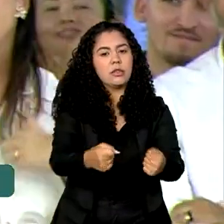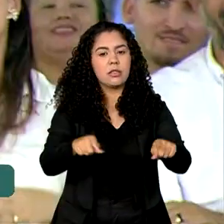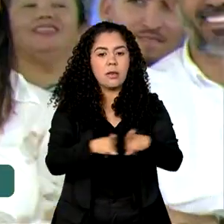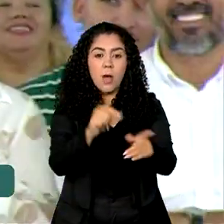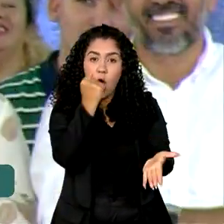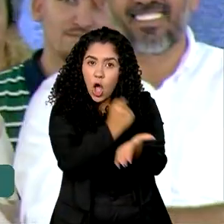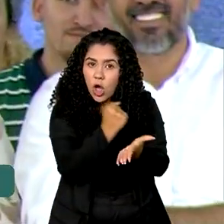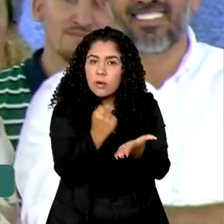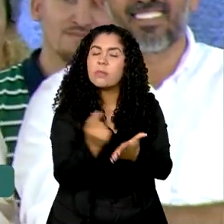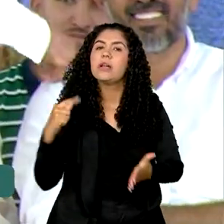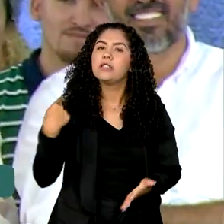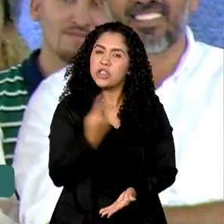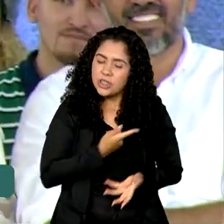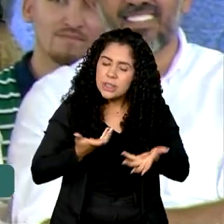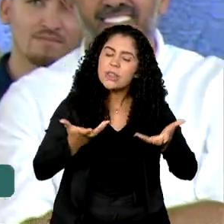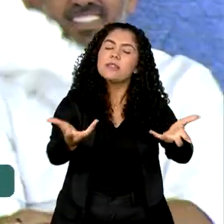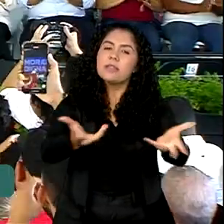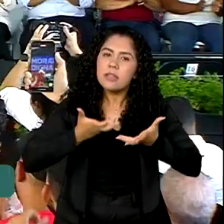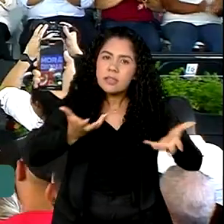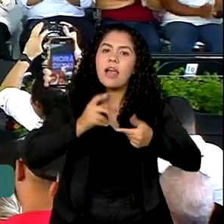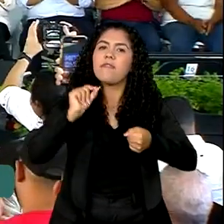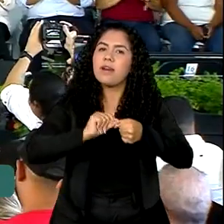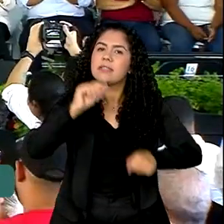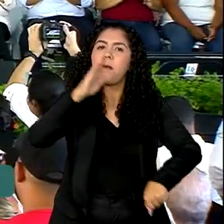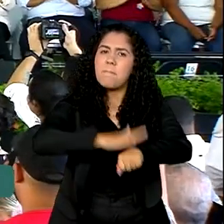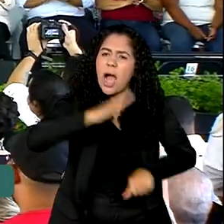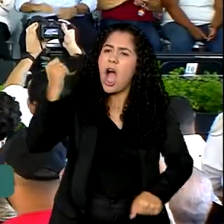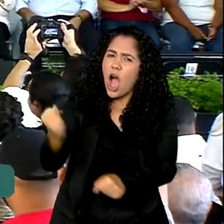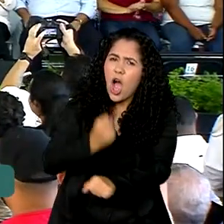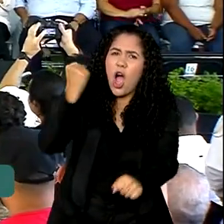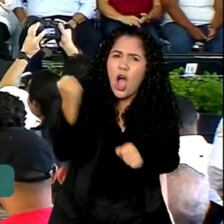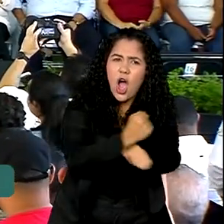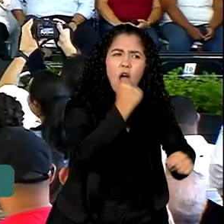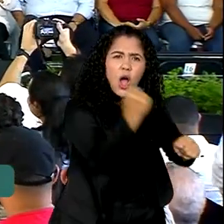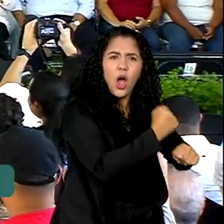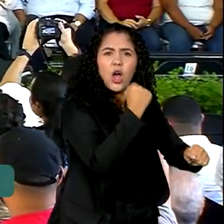porque nós queremos fazer mais que os 2 milhões que nós prometemos.